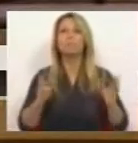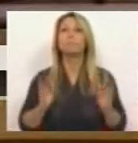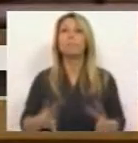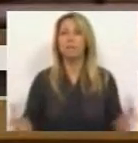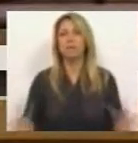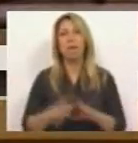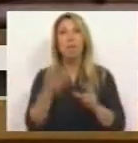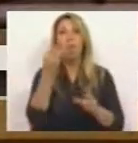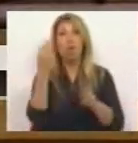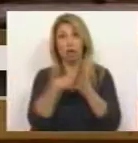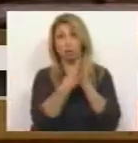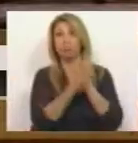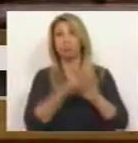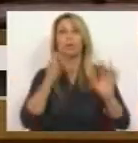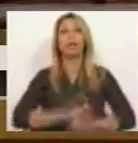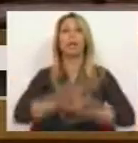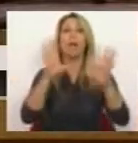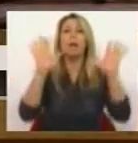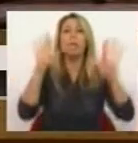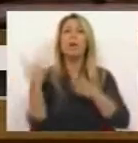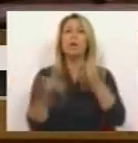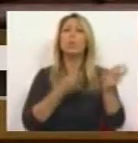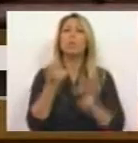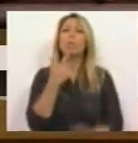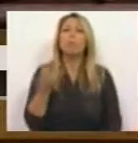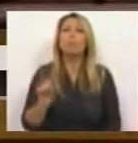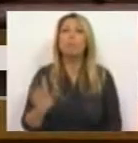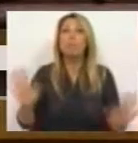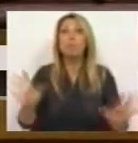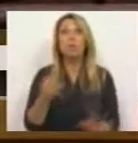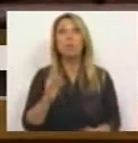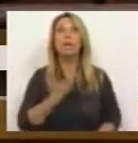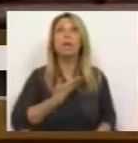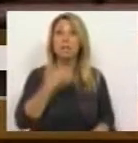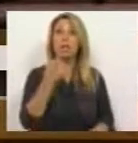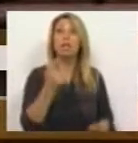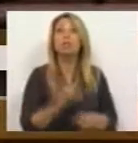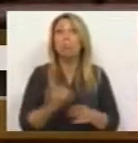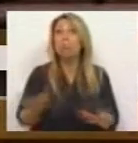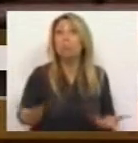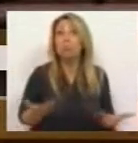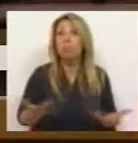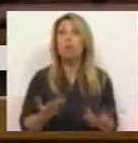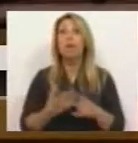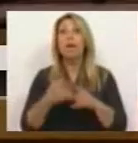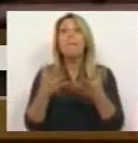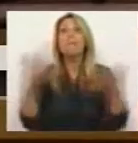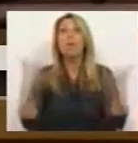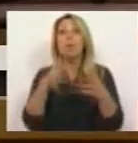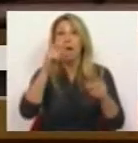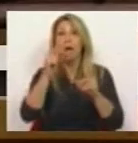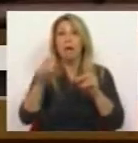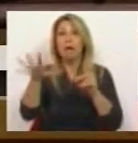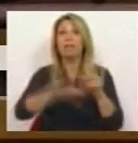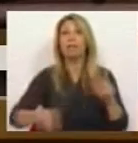durante este debate, ficamos sem perceber o que leva ao PSD a afirmar que grande parte do território não tem eucalipto e que a maior parte